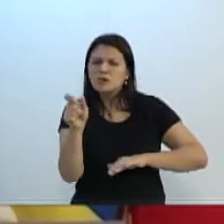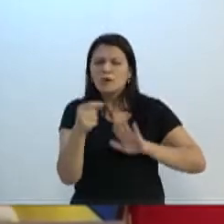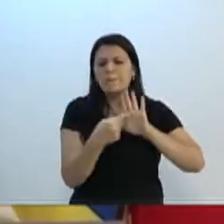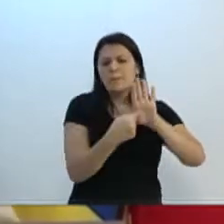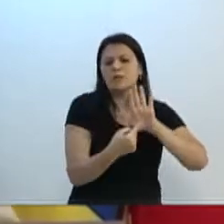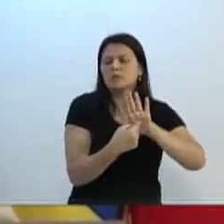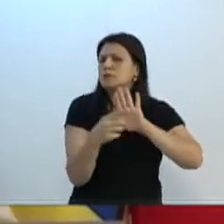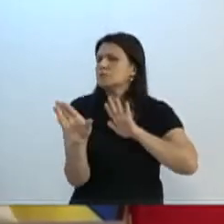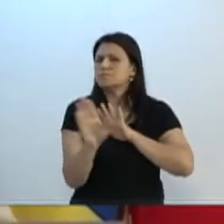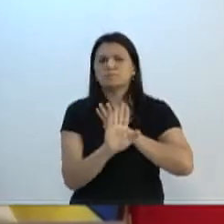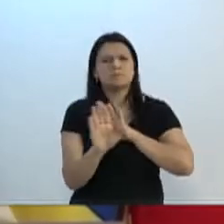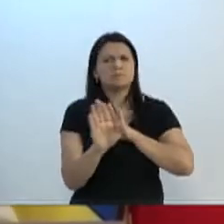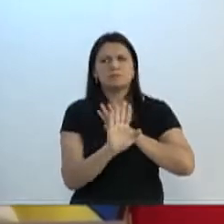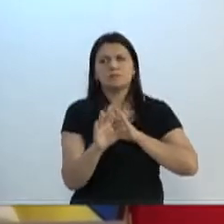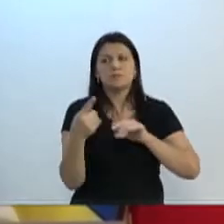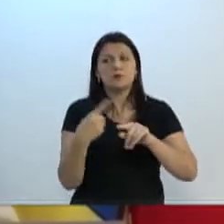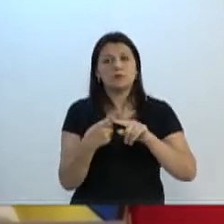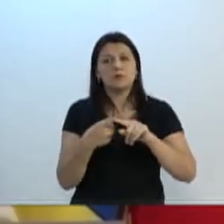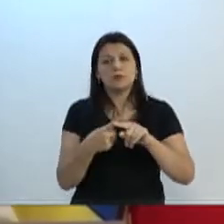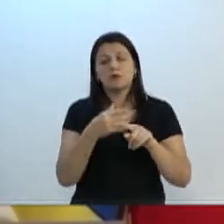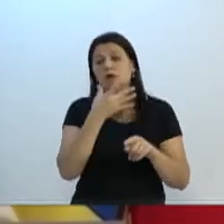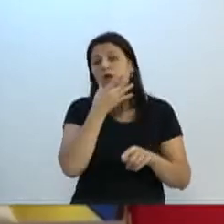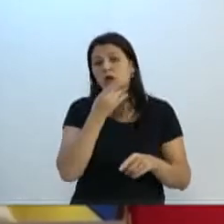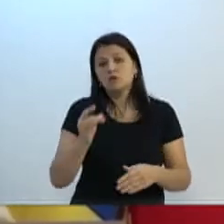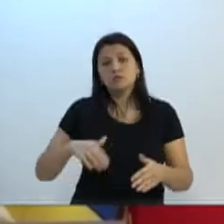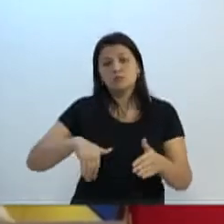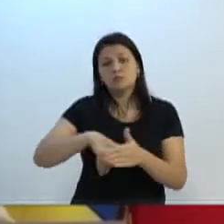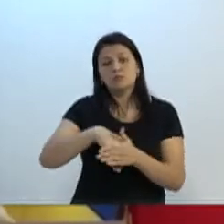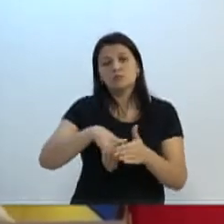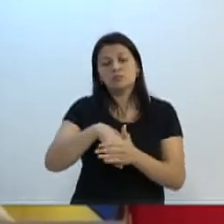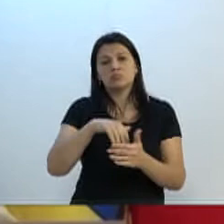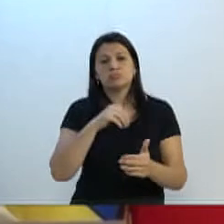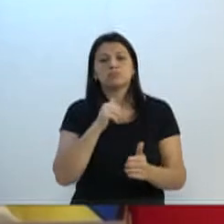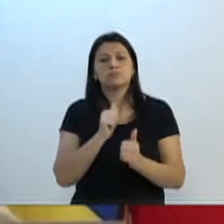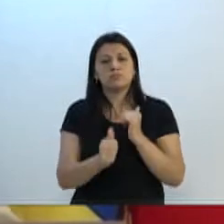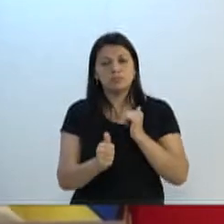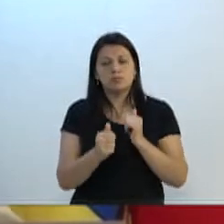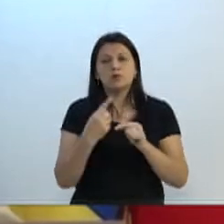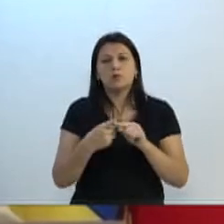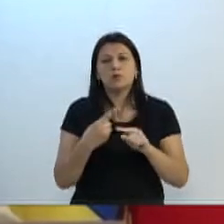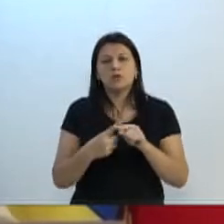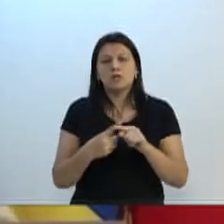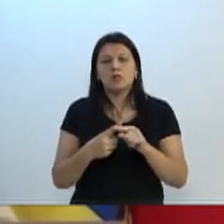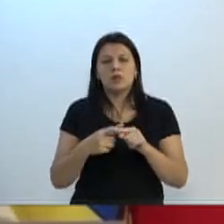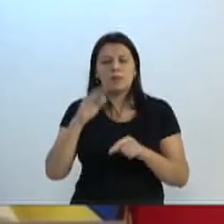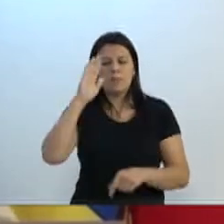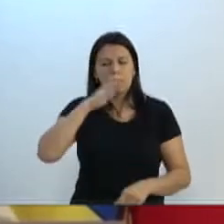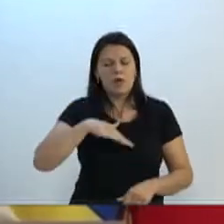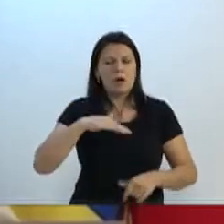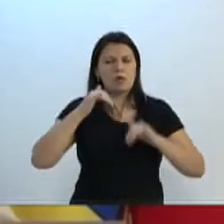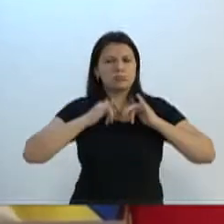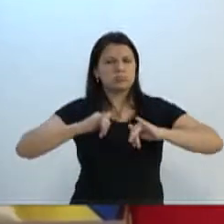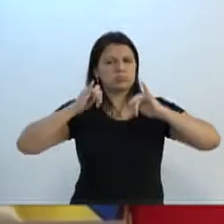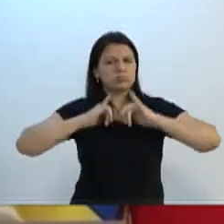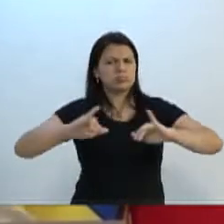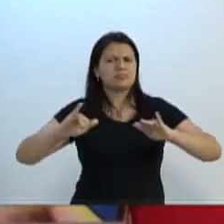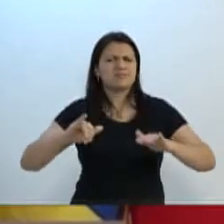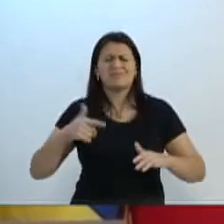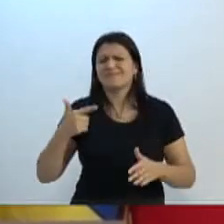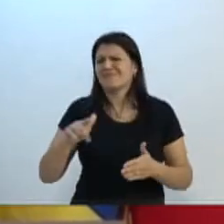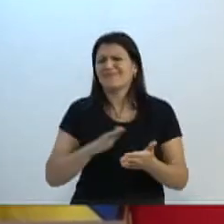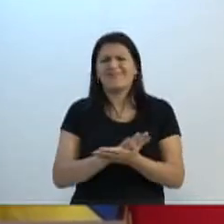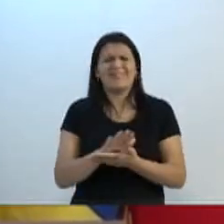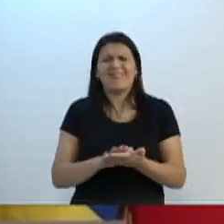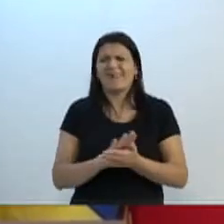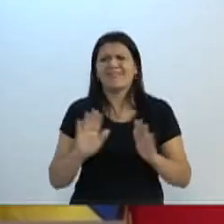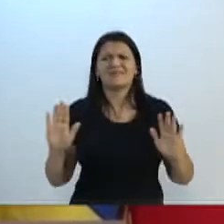acho que o jogador de futebol, ele foi vítima um pouco da maldade de imprensa mesmo, que colocou o nome dele, e ele não tem nada a ver. Então a gente